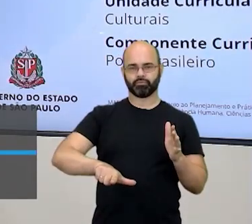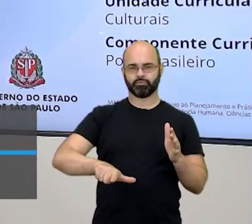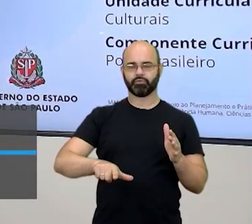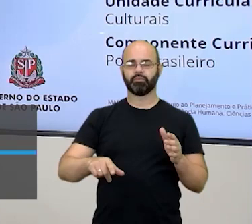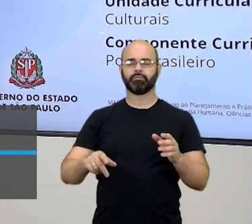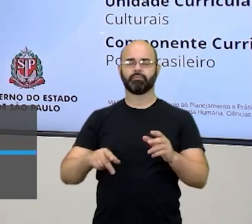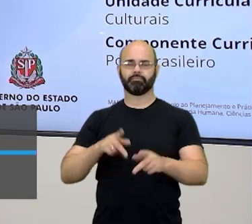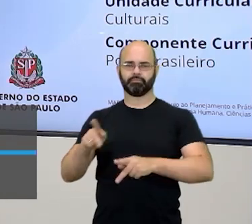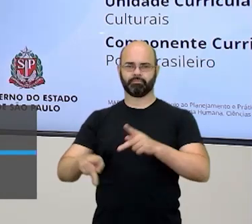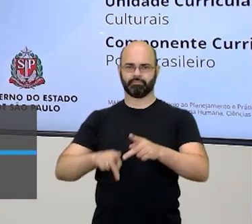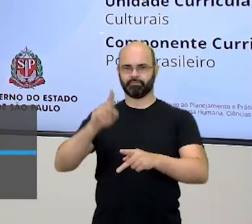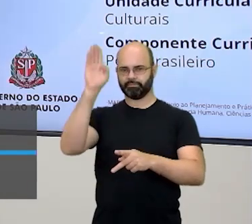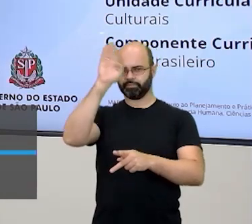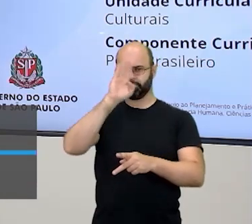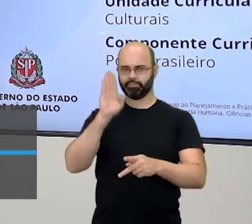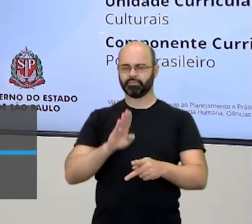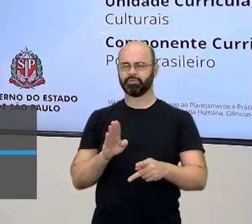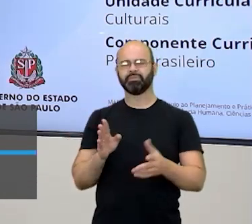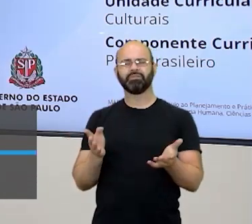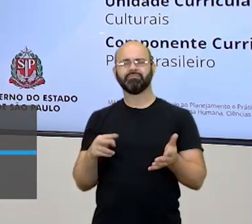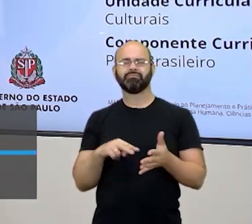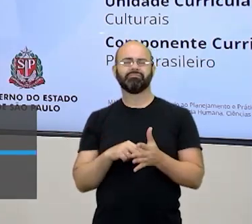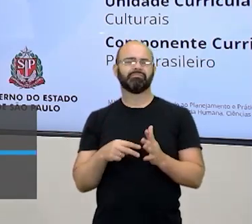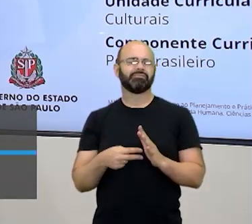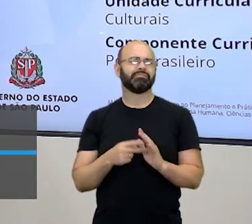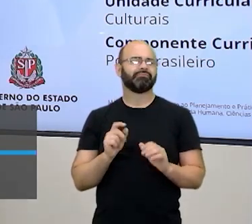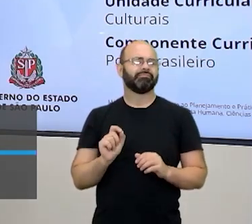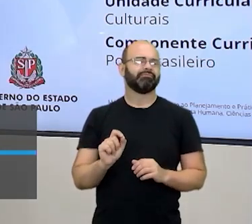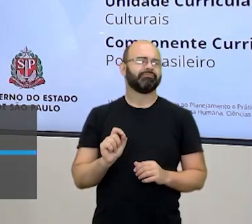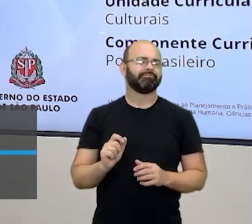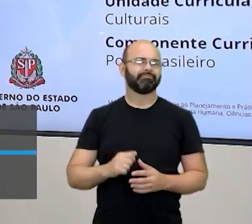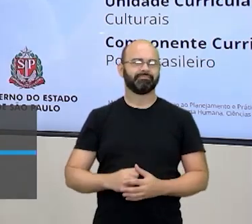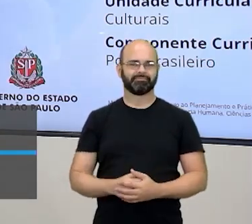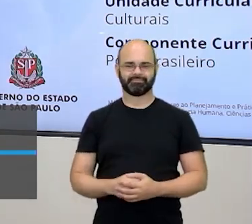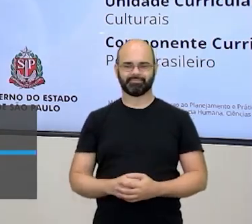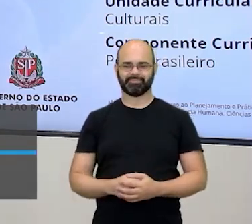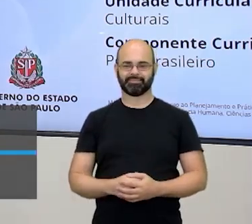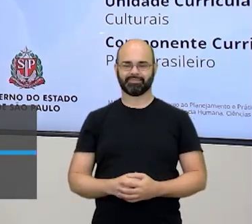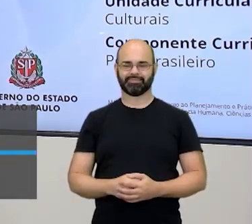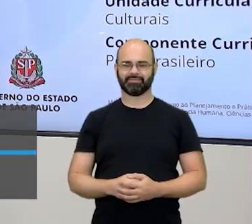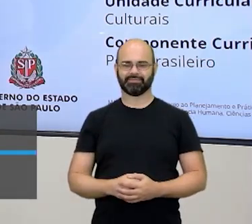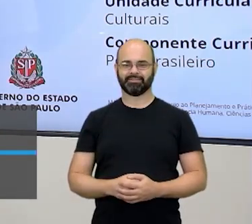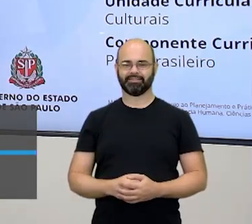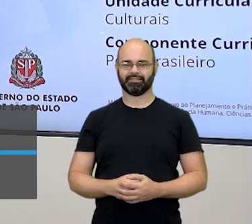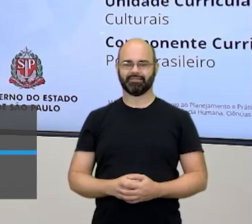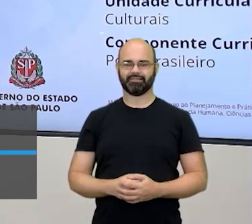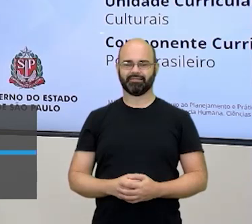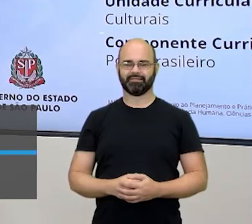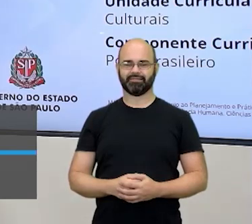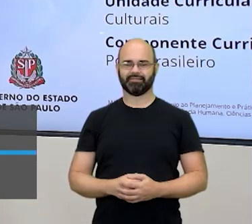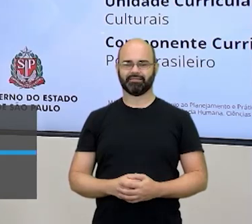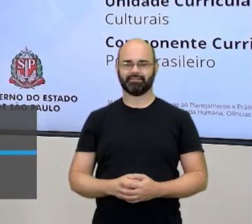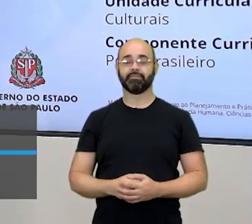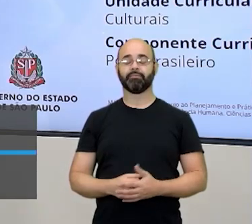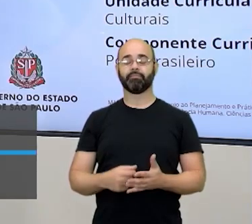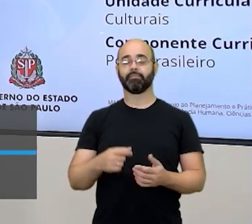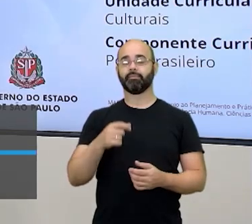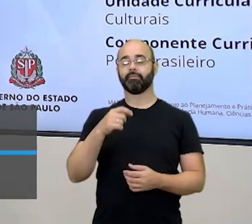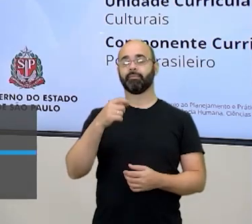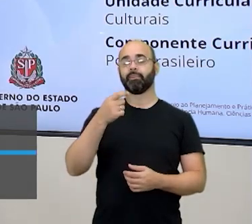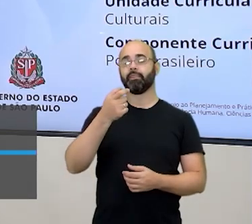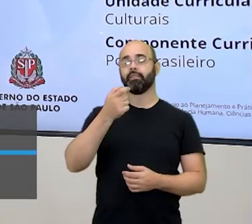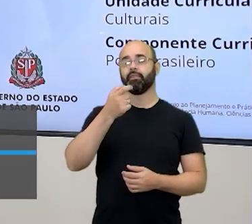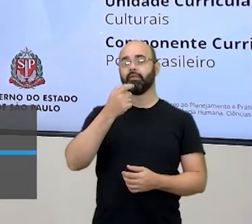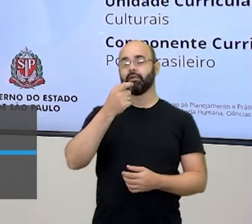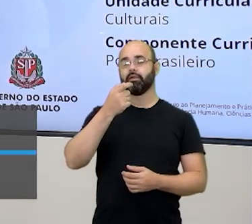brasileiro, o que na realidade a gente está buscando aqui é que a gente construa um saber histórico que